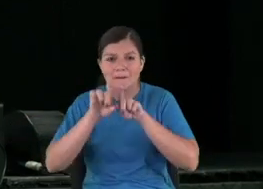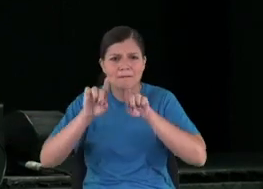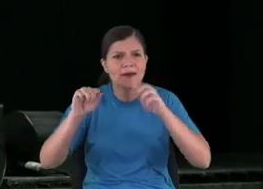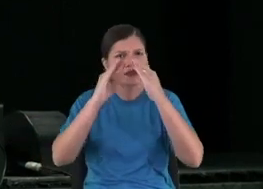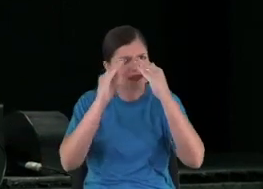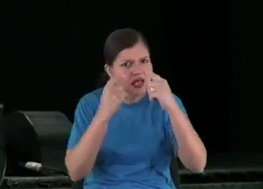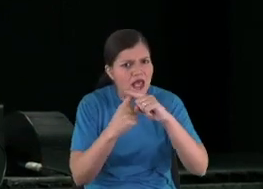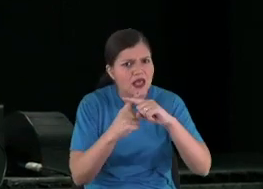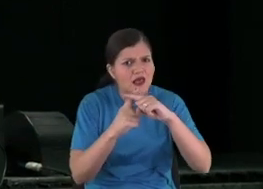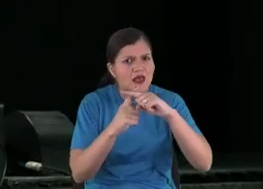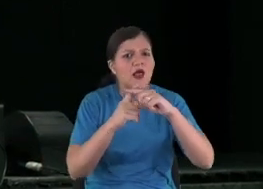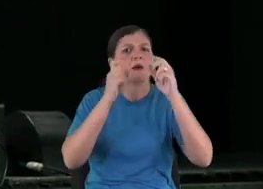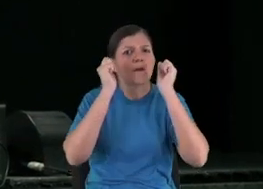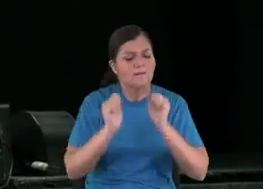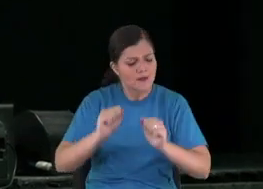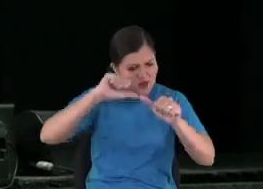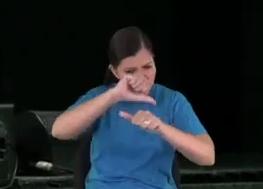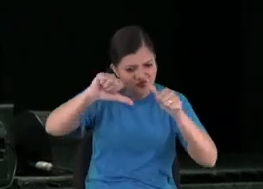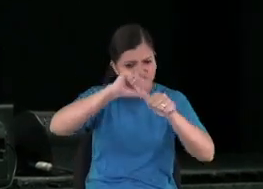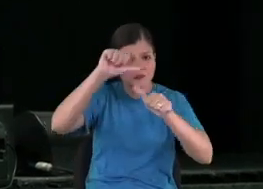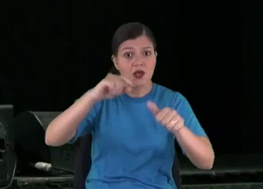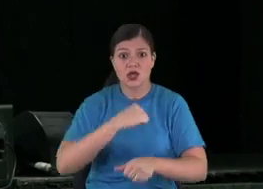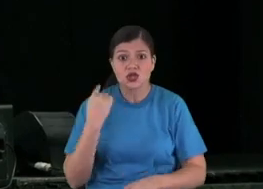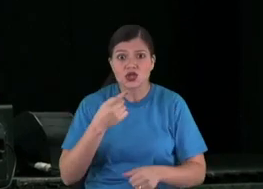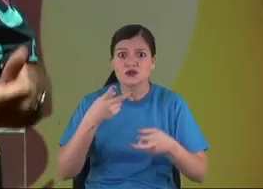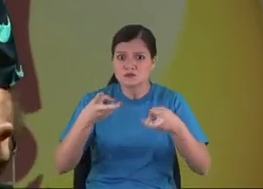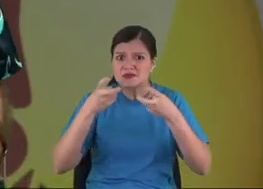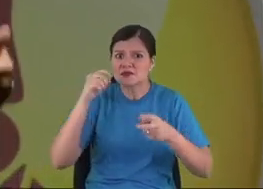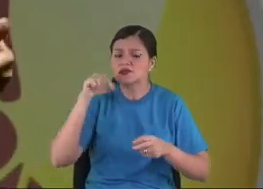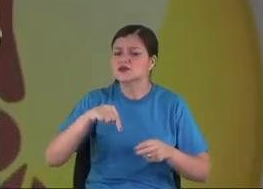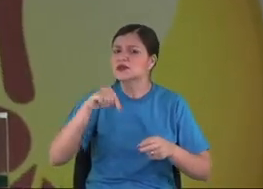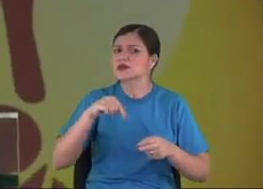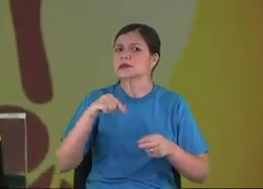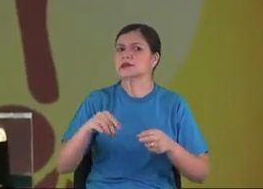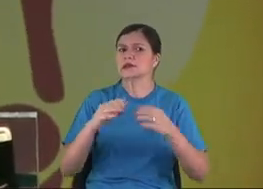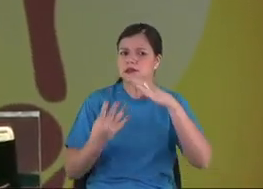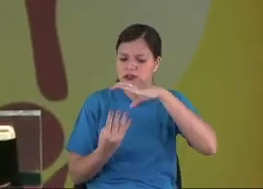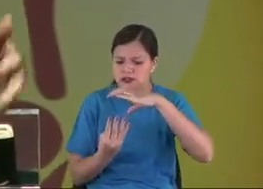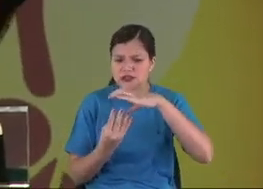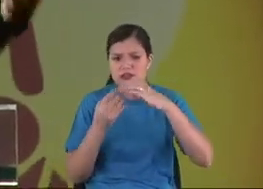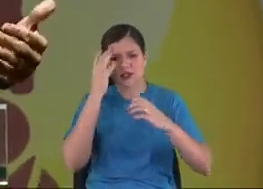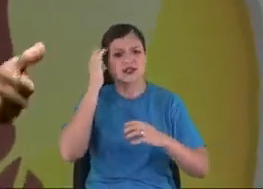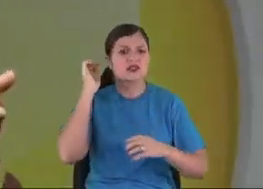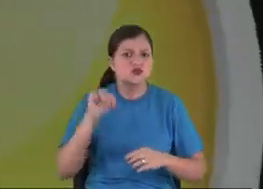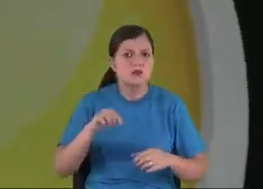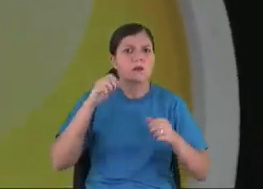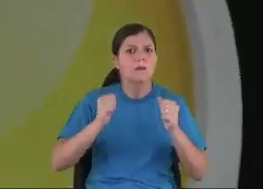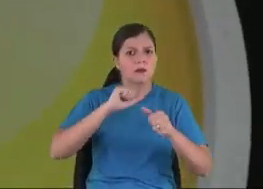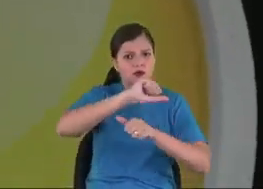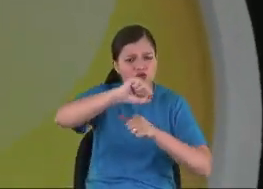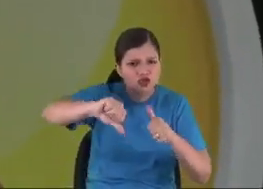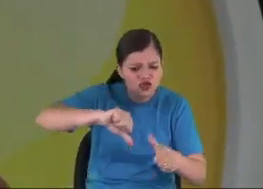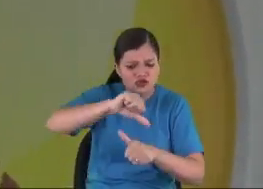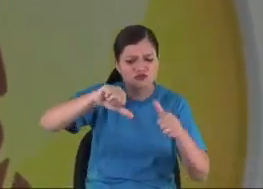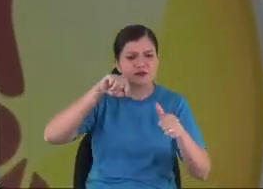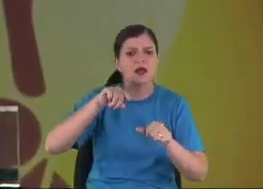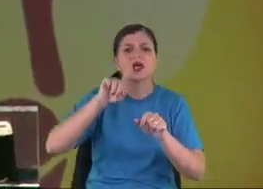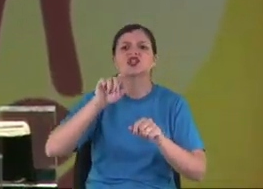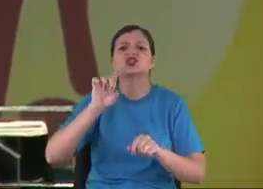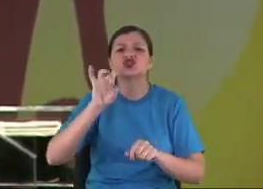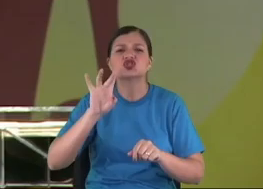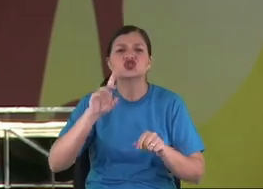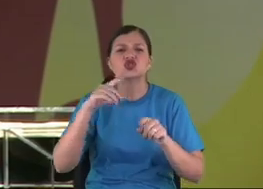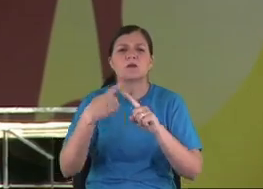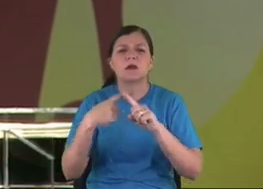nós estamos vendo isso há 20 anos aqui na nossa igreja, que isso pode ser revertido. Só porque a sociedade tem isso como norma, não significa